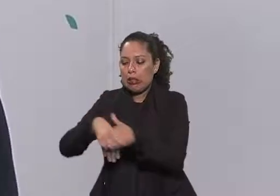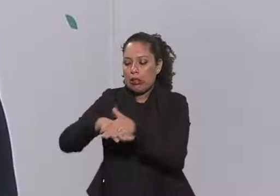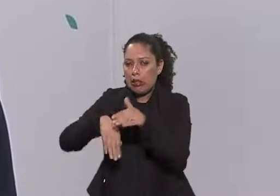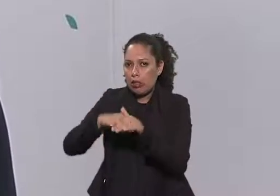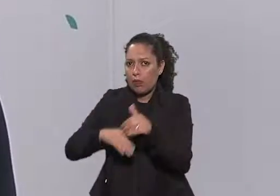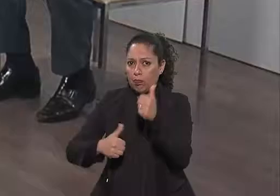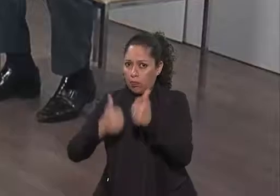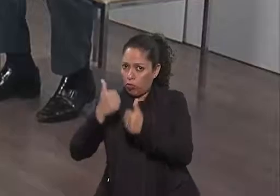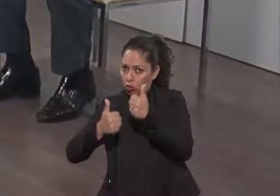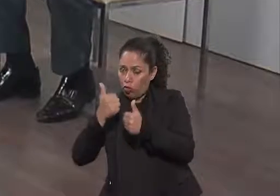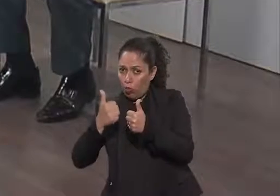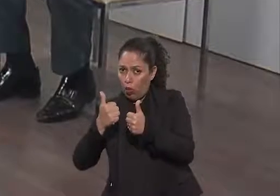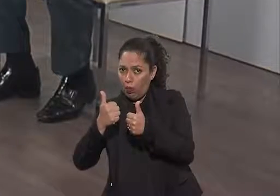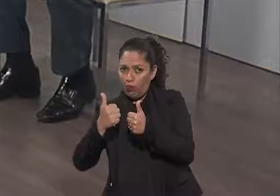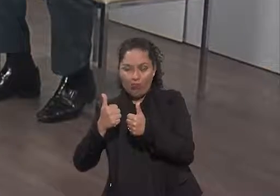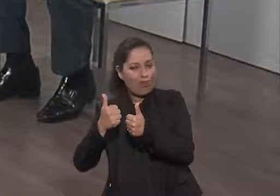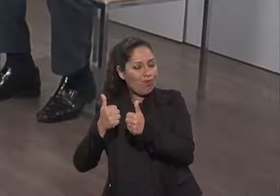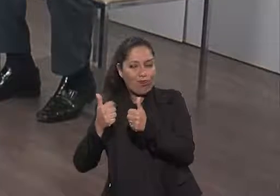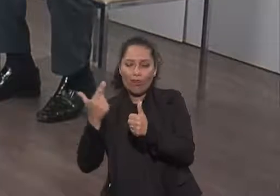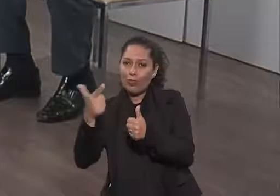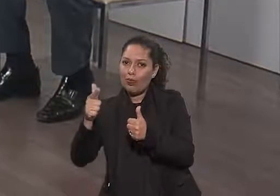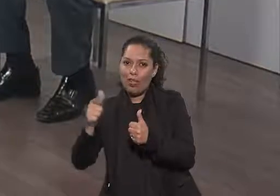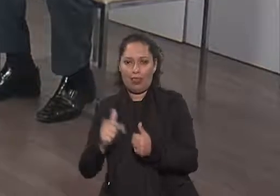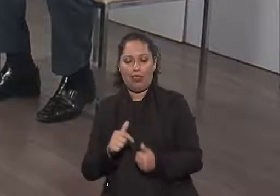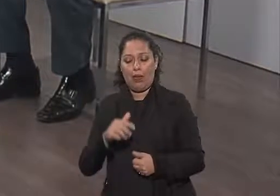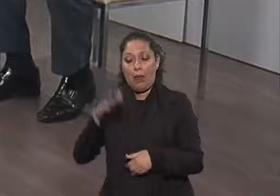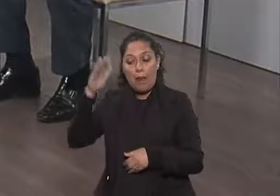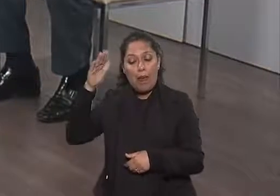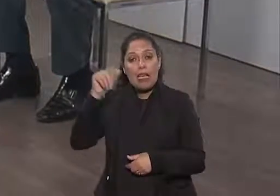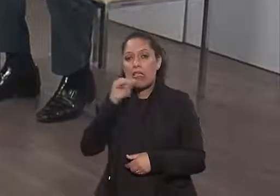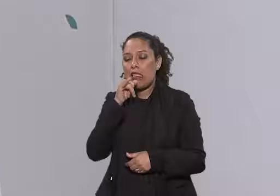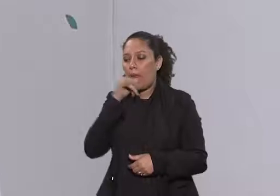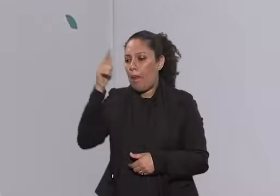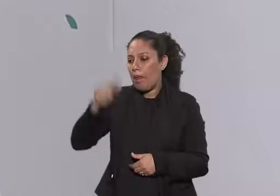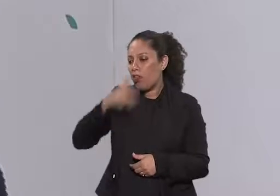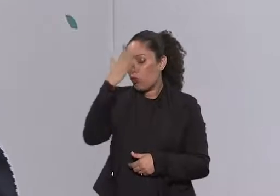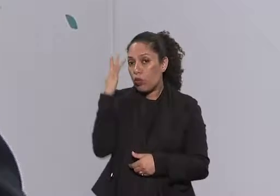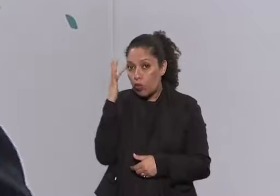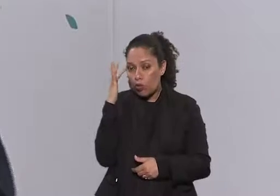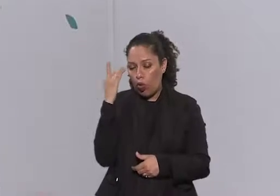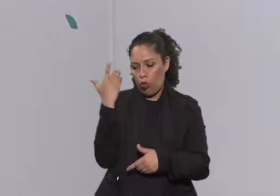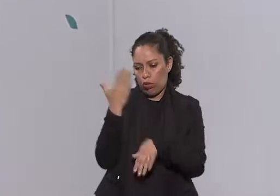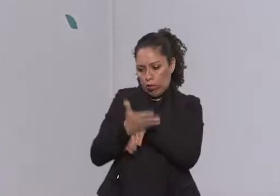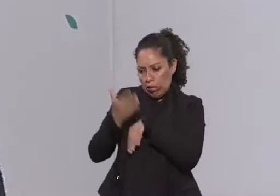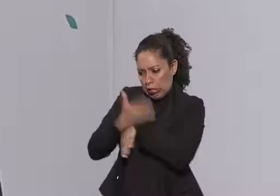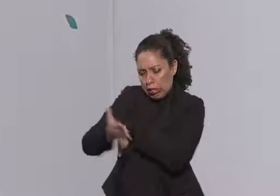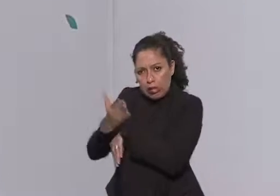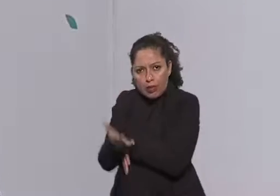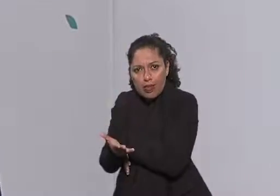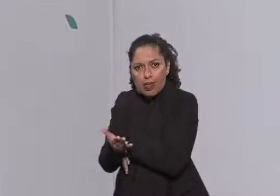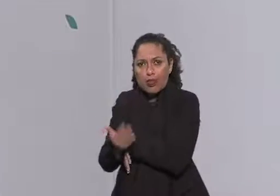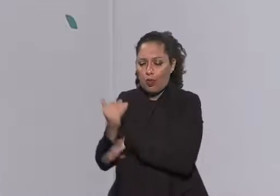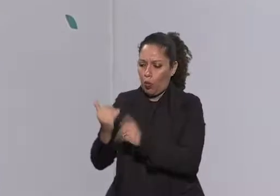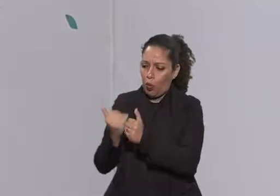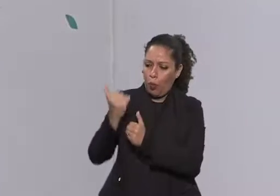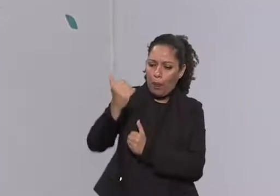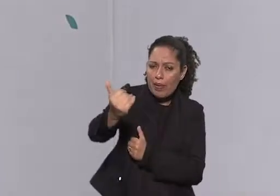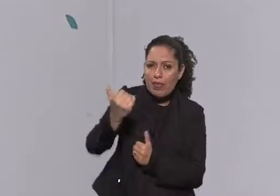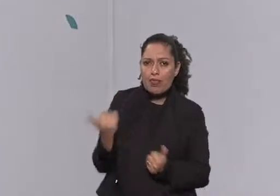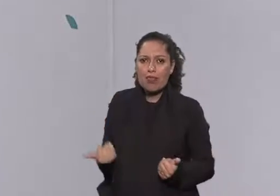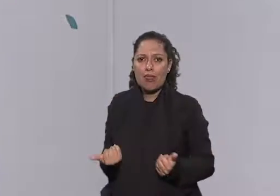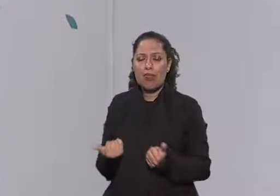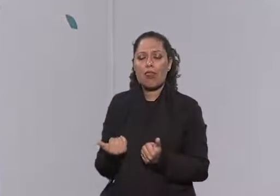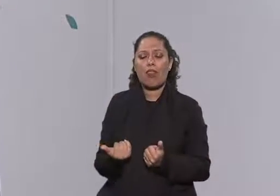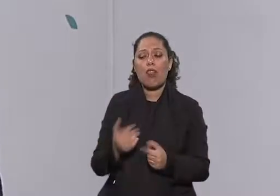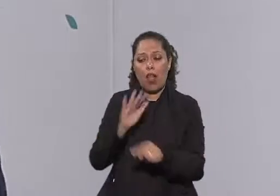âmbito do dia-a-dia tim é quanto mais esporte a gente faz mais gente praticando eu acho que a gente cria esse senso de comunidade pertencimento